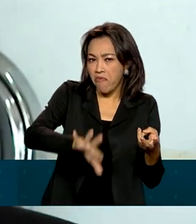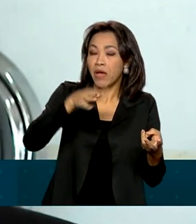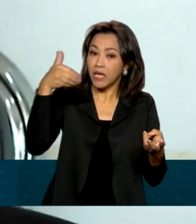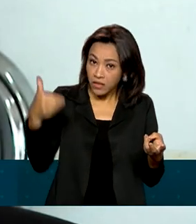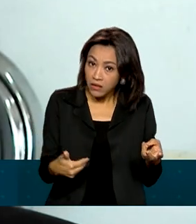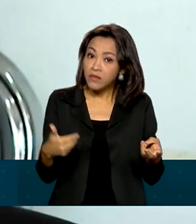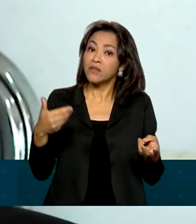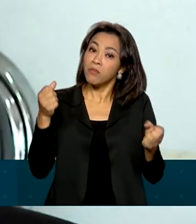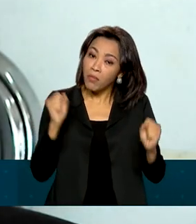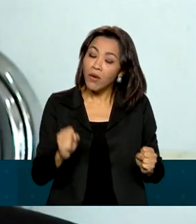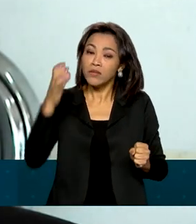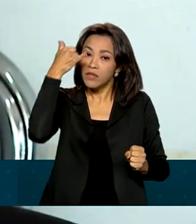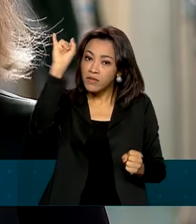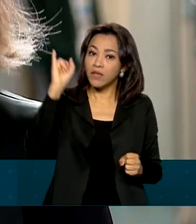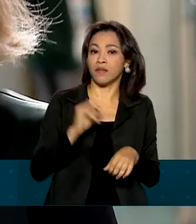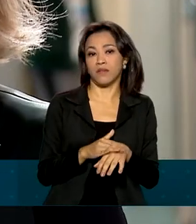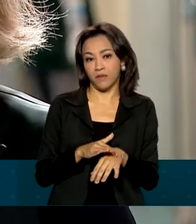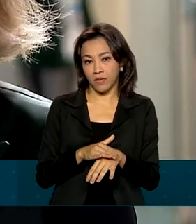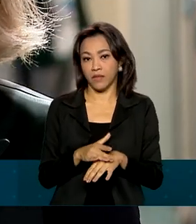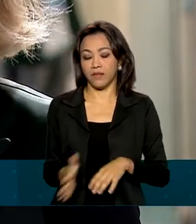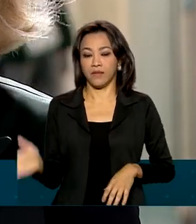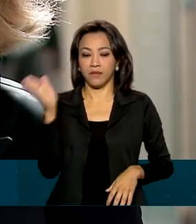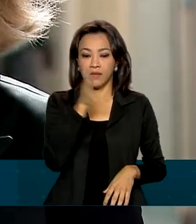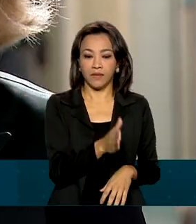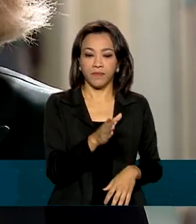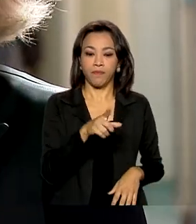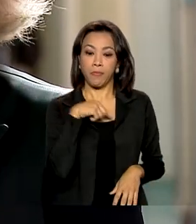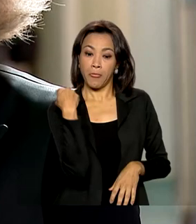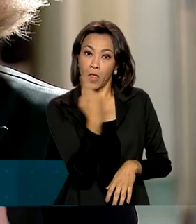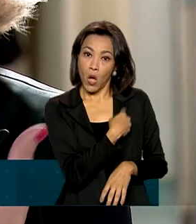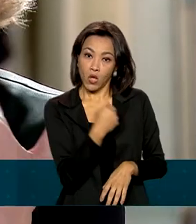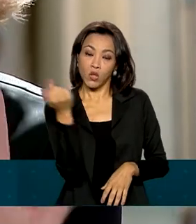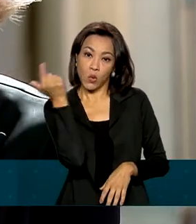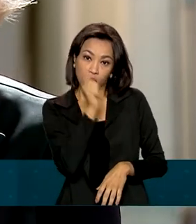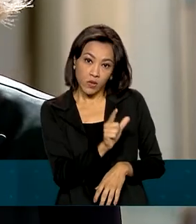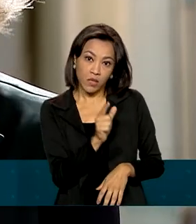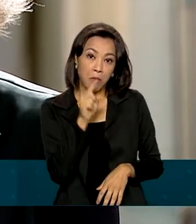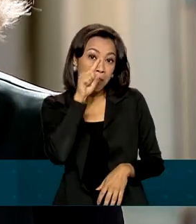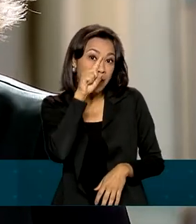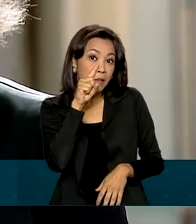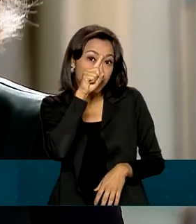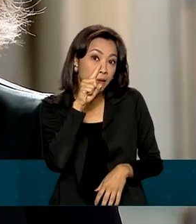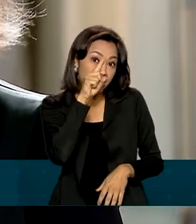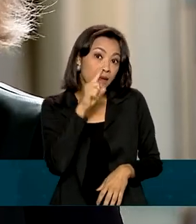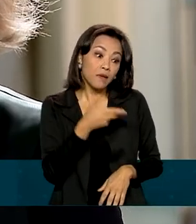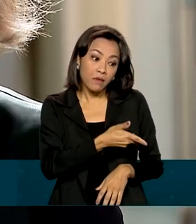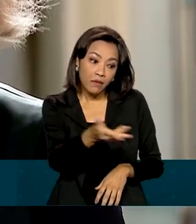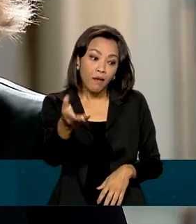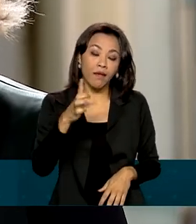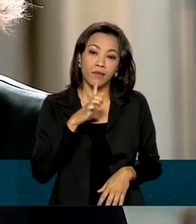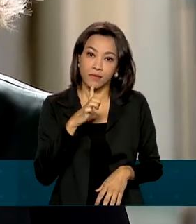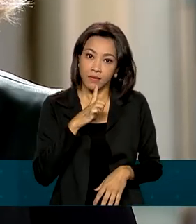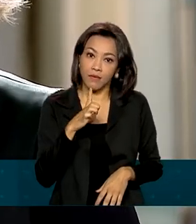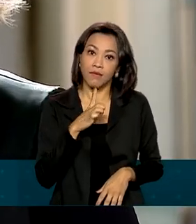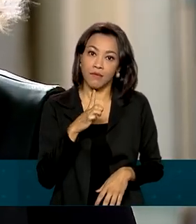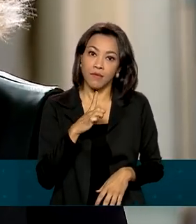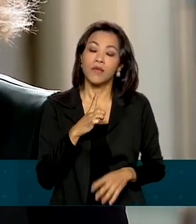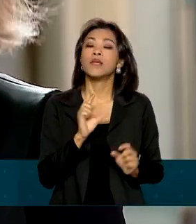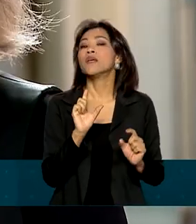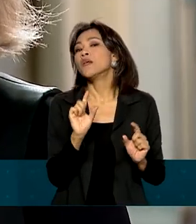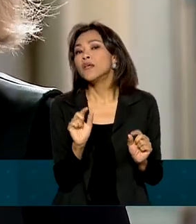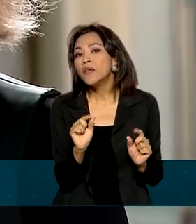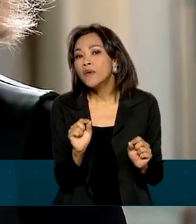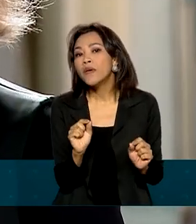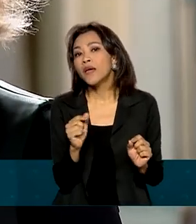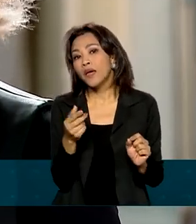que podem ser evitadas. Nós podemos identificar fatores de risco que as pacientes possuem e